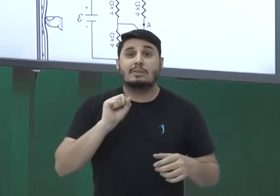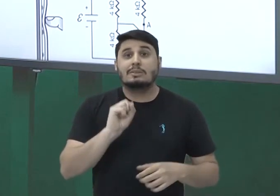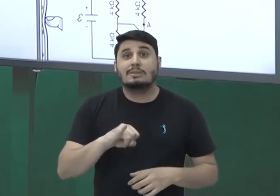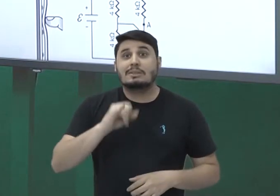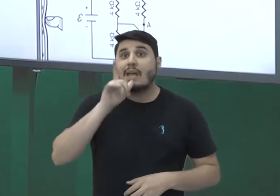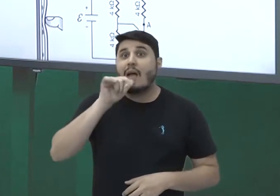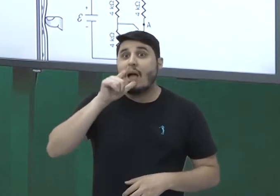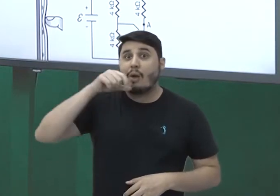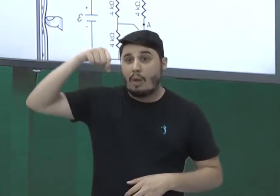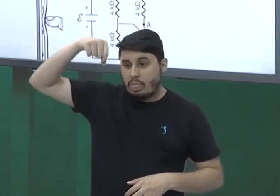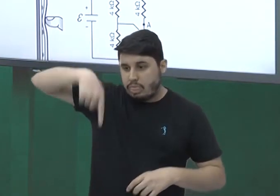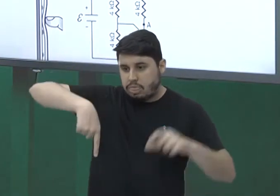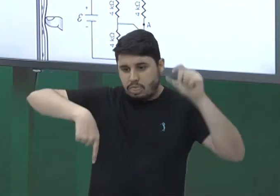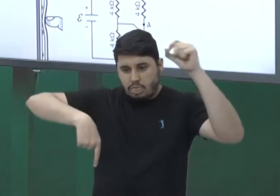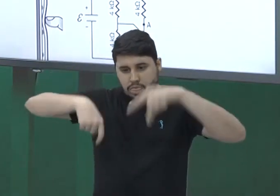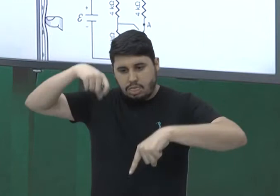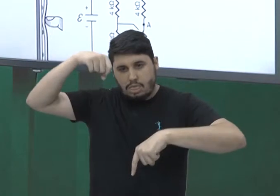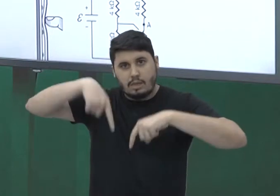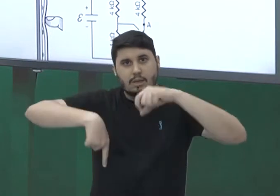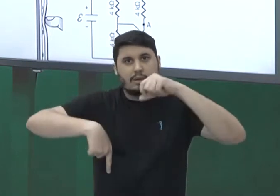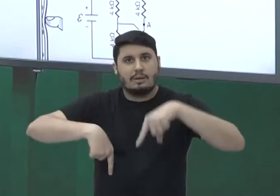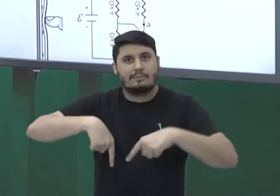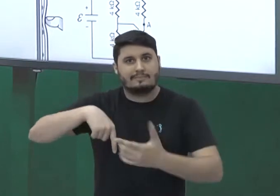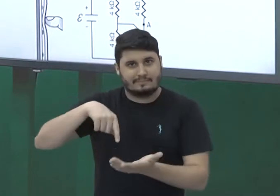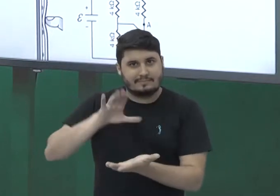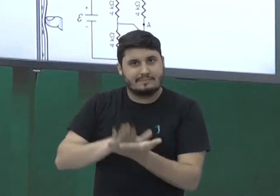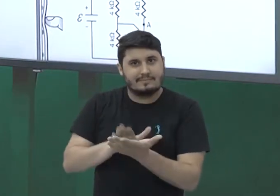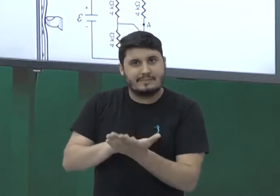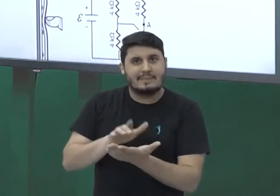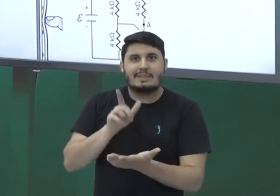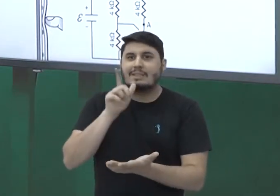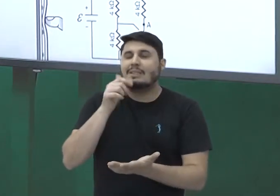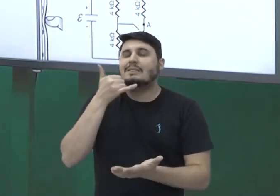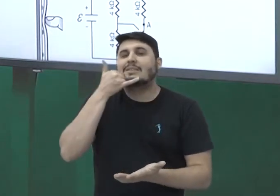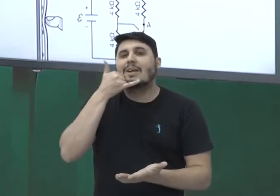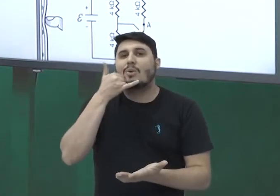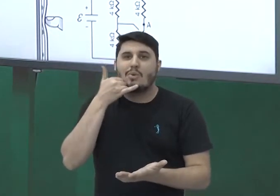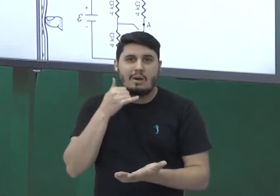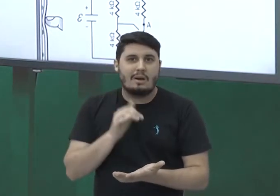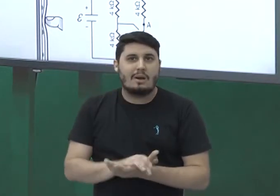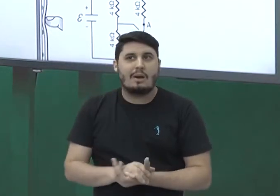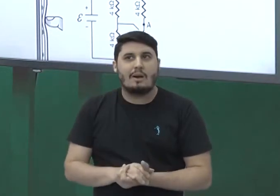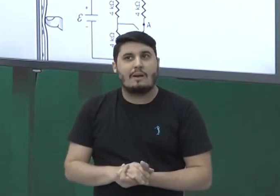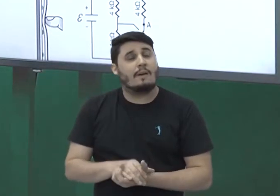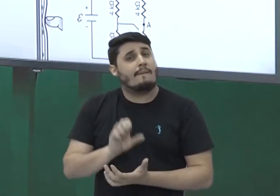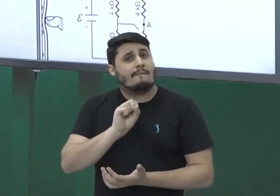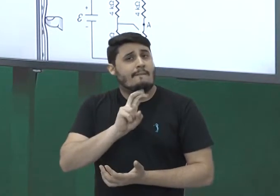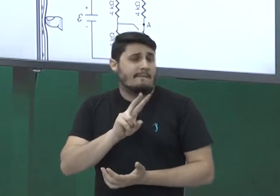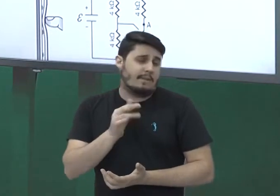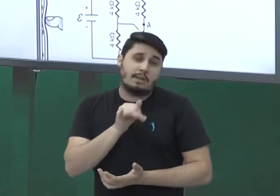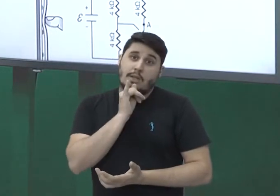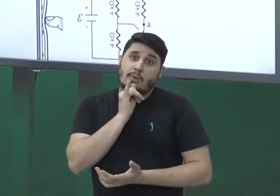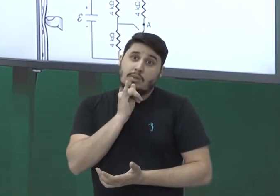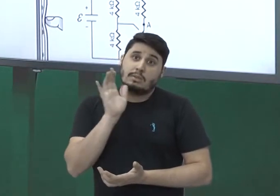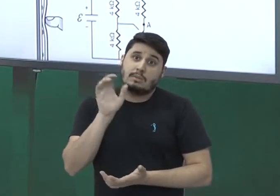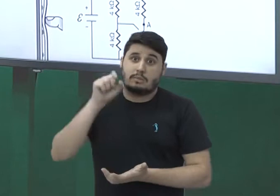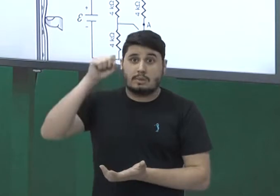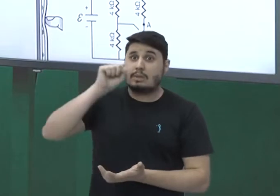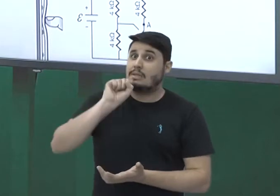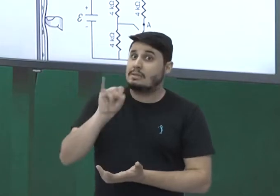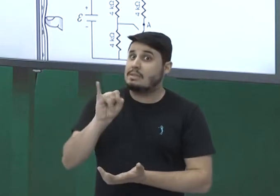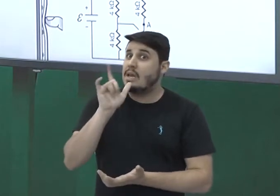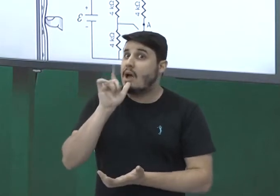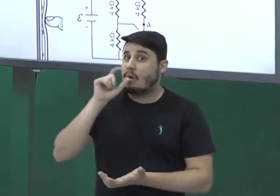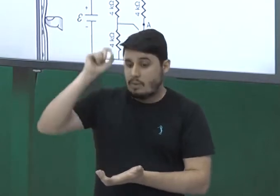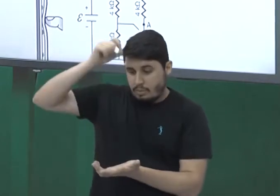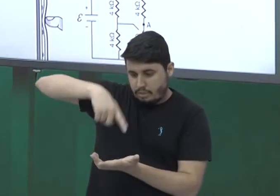água na tela do celular, certo? Então vejam, vão cair algumas gotas de água no celular. Aí o que é que acontece?